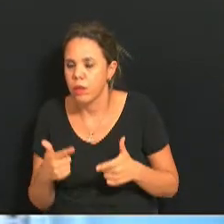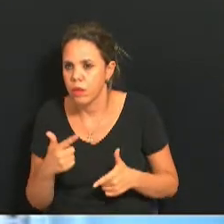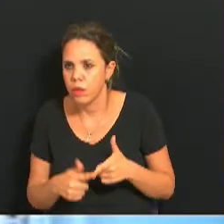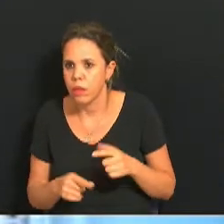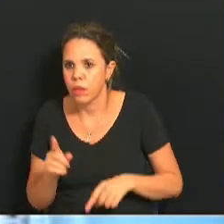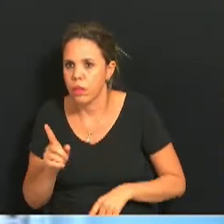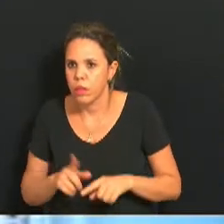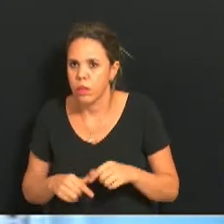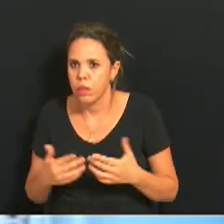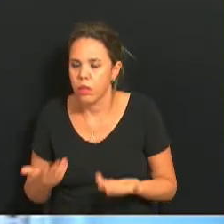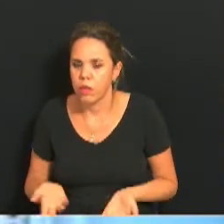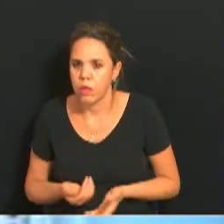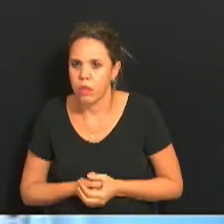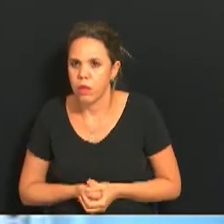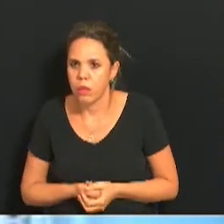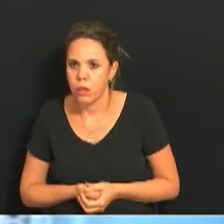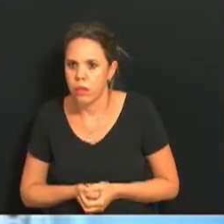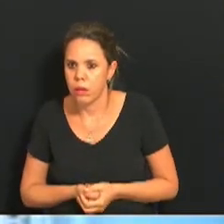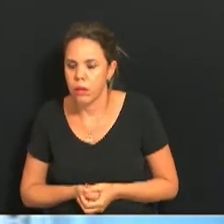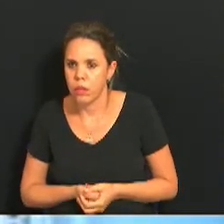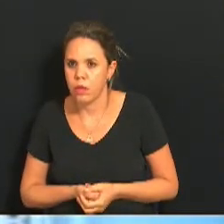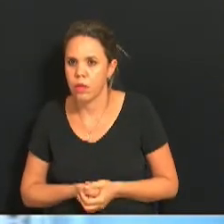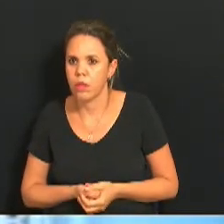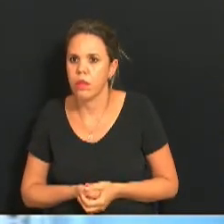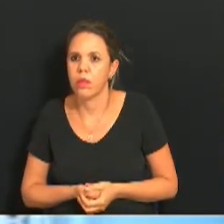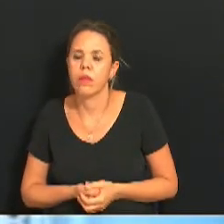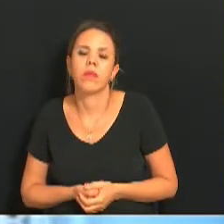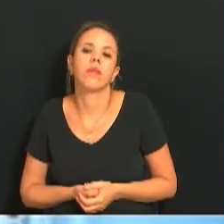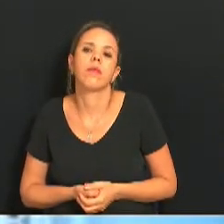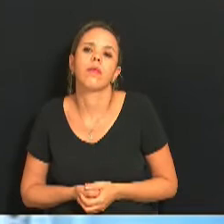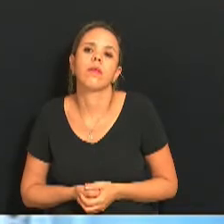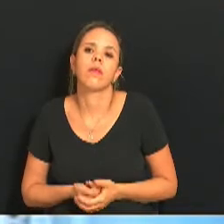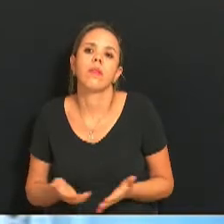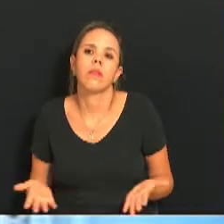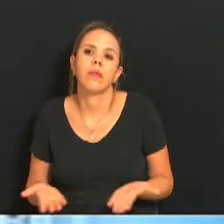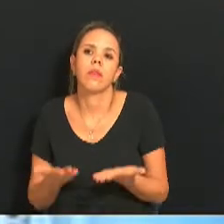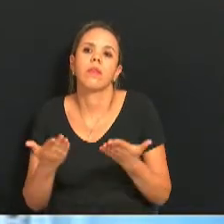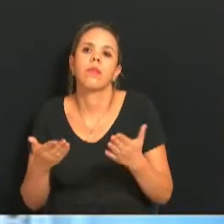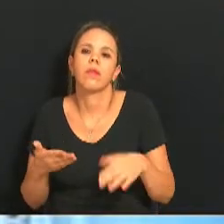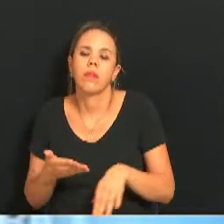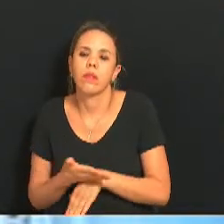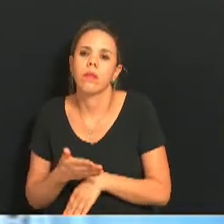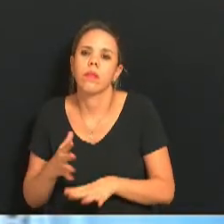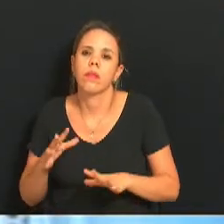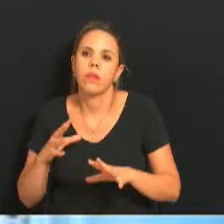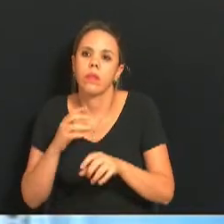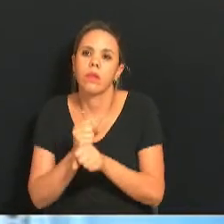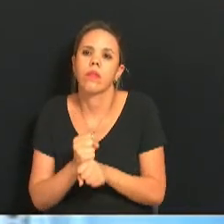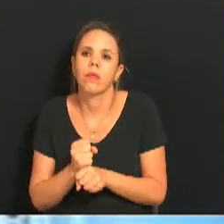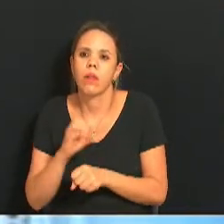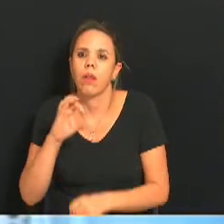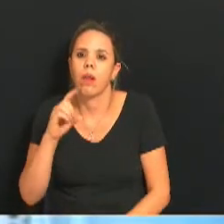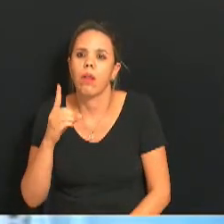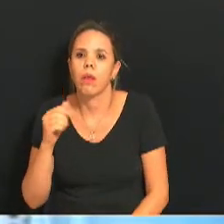material como a gente vai a proposta foi aprovada por unanimidade pela